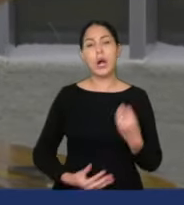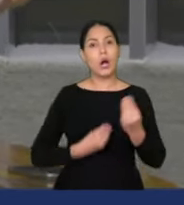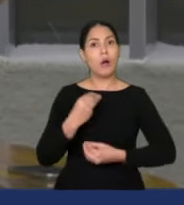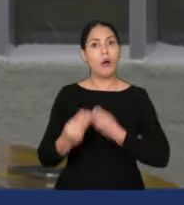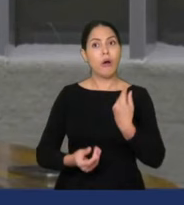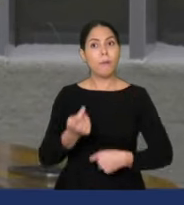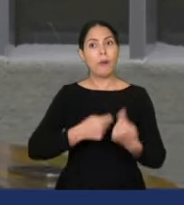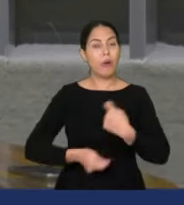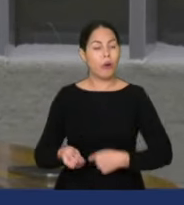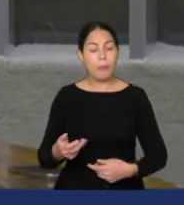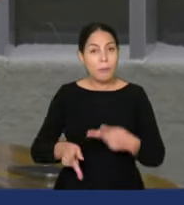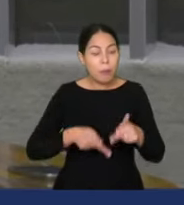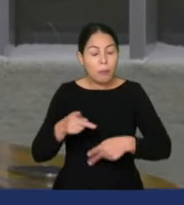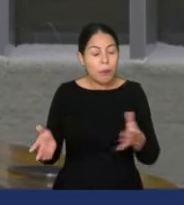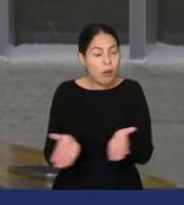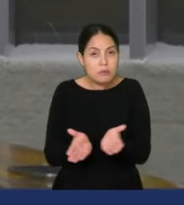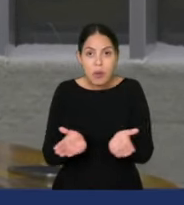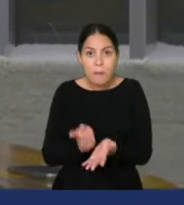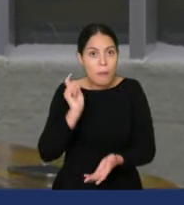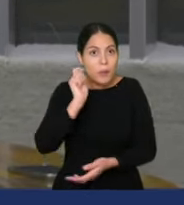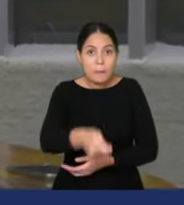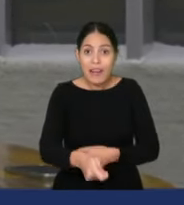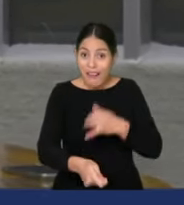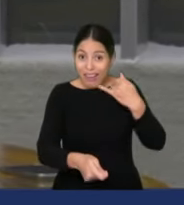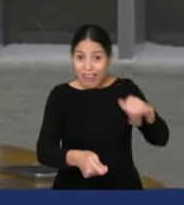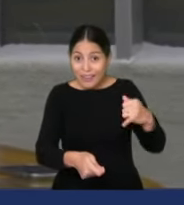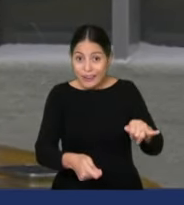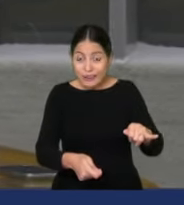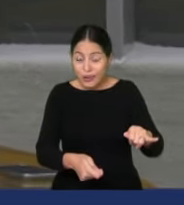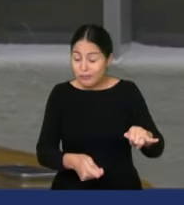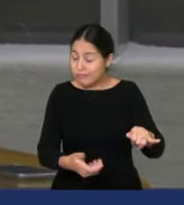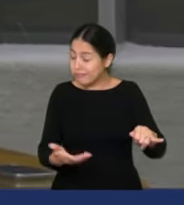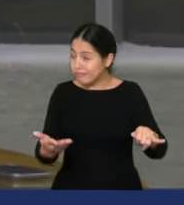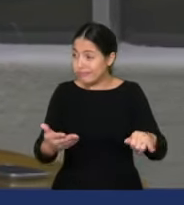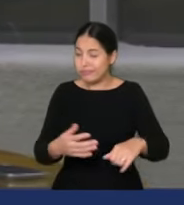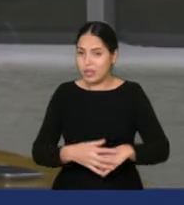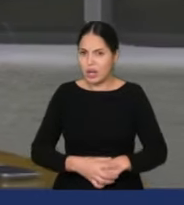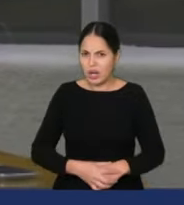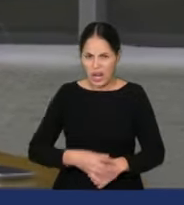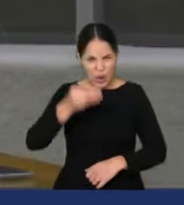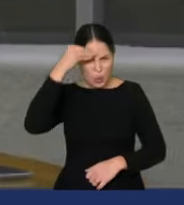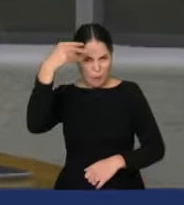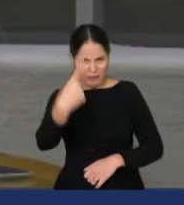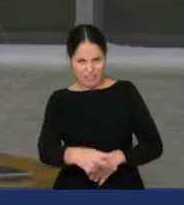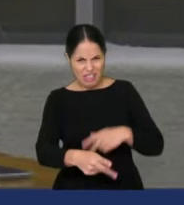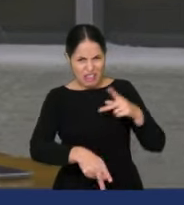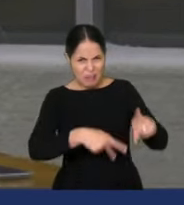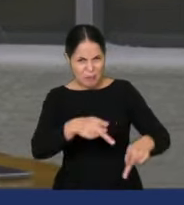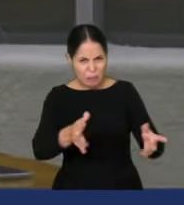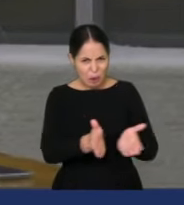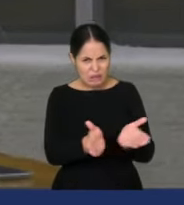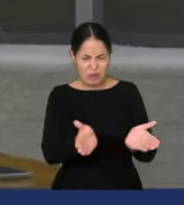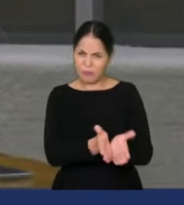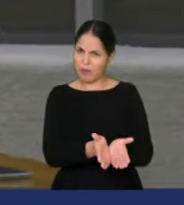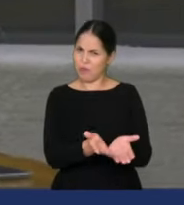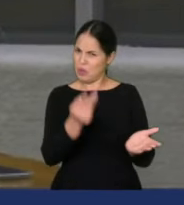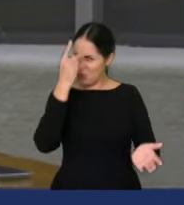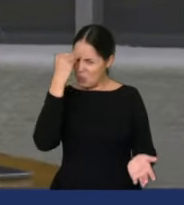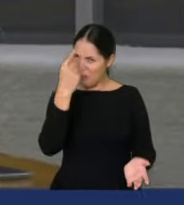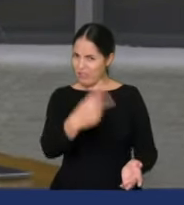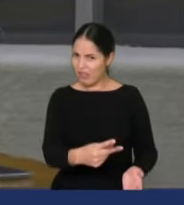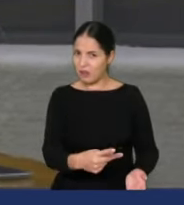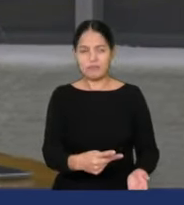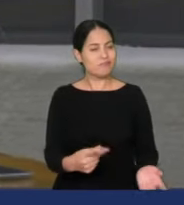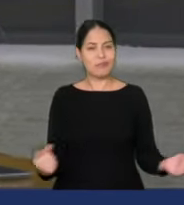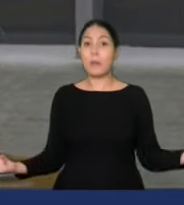pode pagar a energia, e a culpa é do pobre. Então nós temos que reverter esse processo.